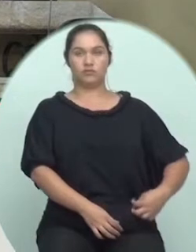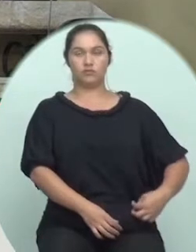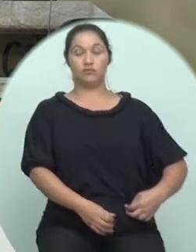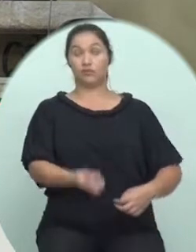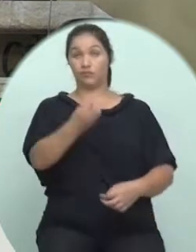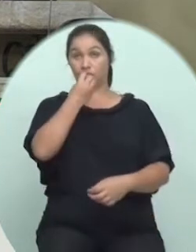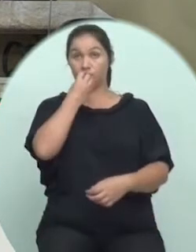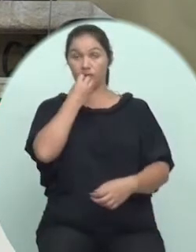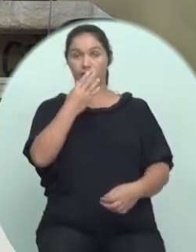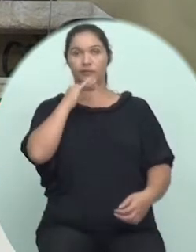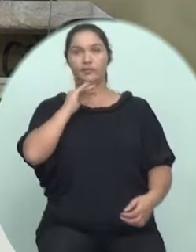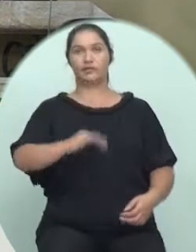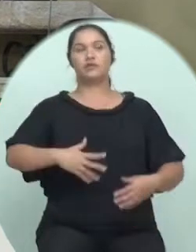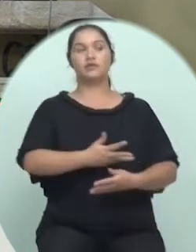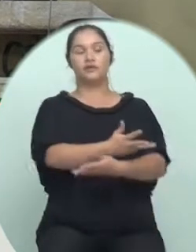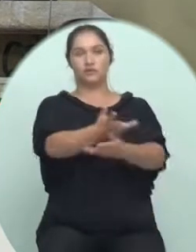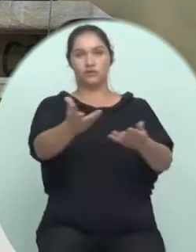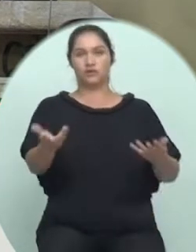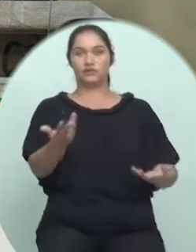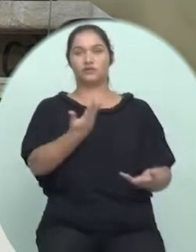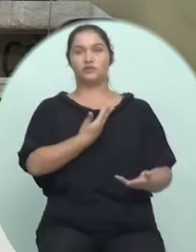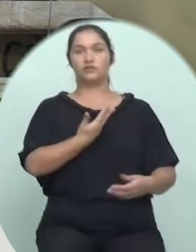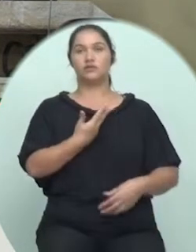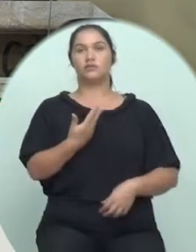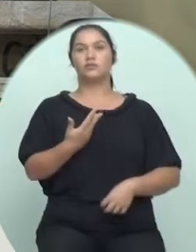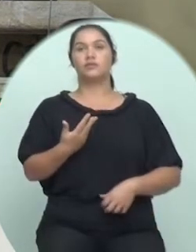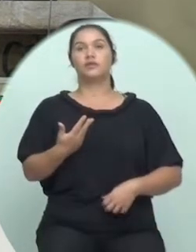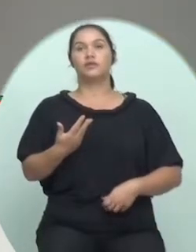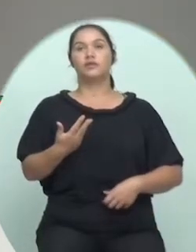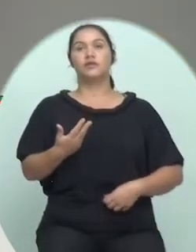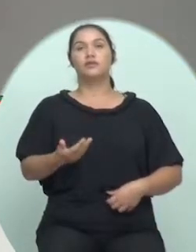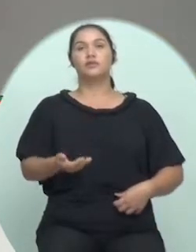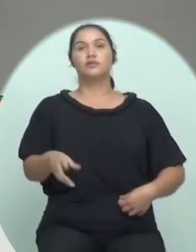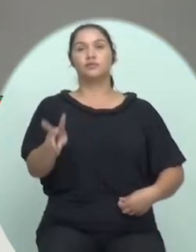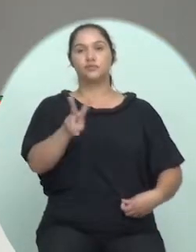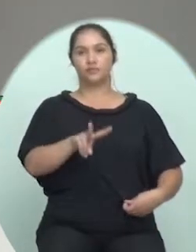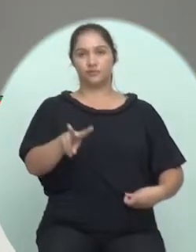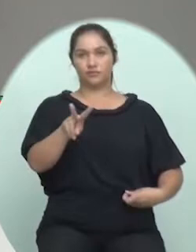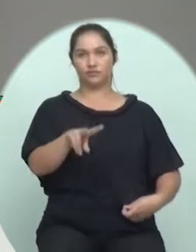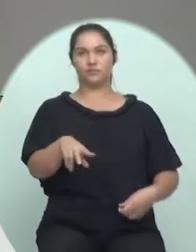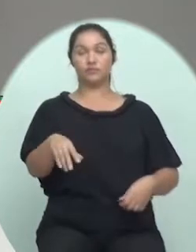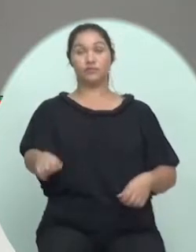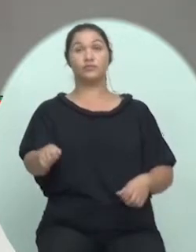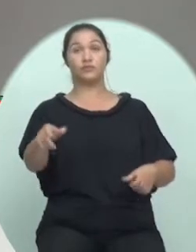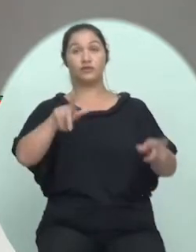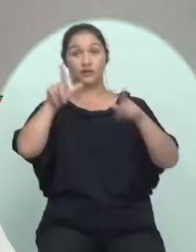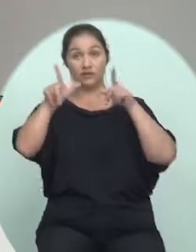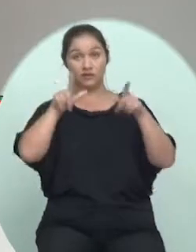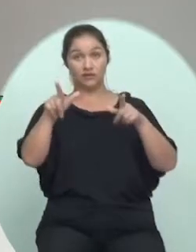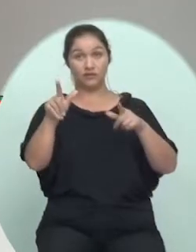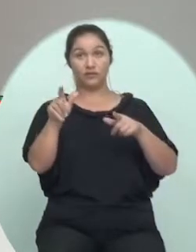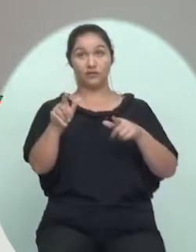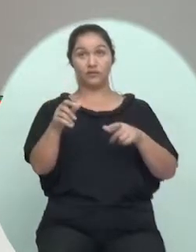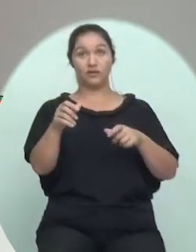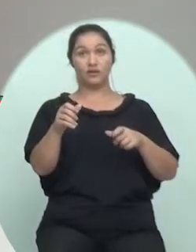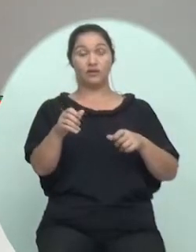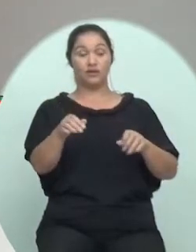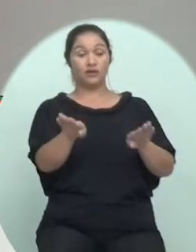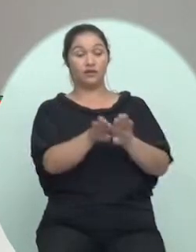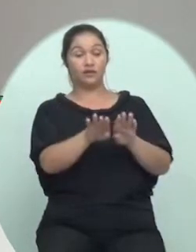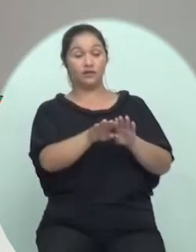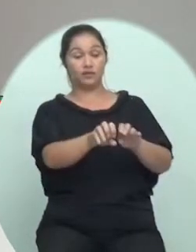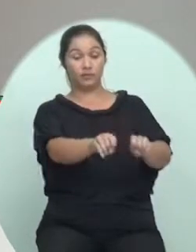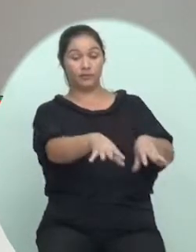Boa tarde a todos, colegas vereadores, aos que nos assistem na TV e também aqui nas galerias. Primeiramente, gostaria